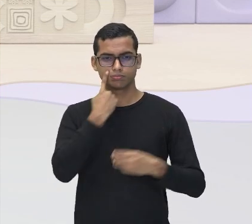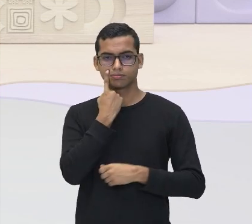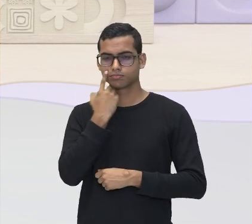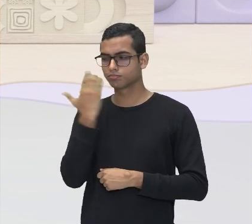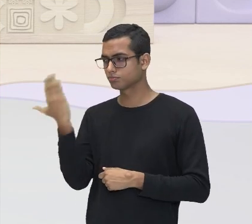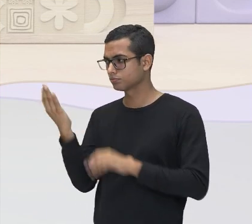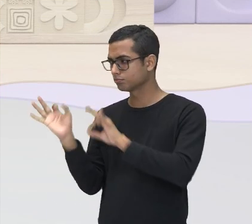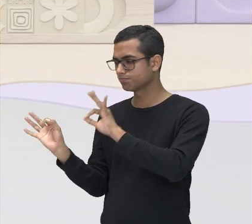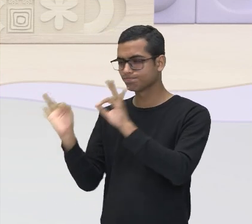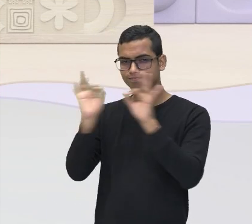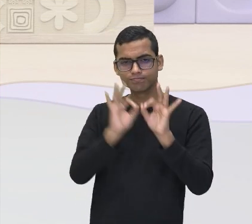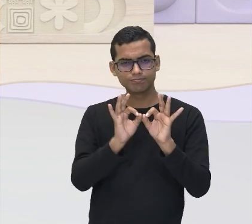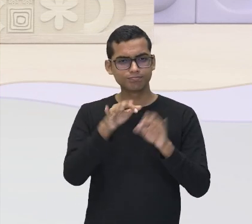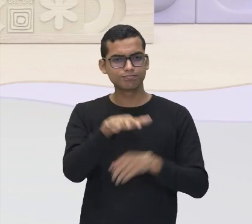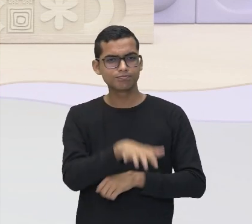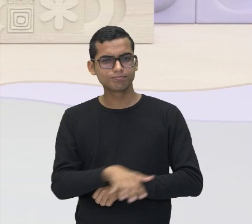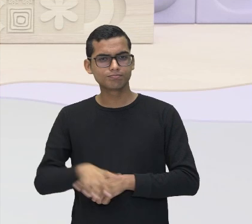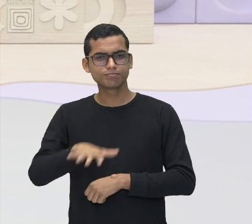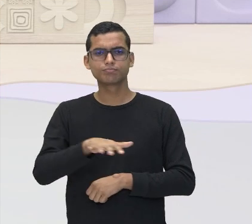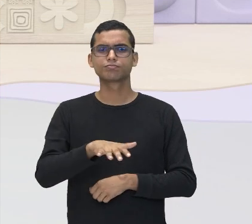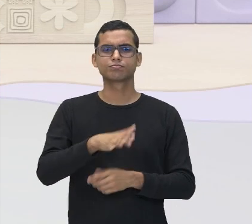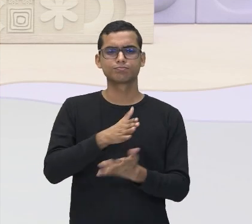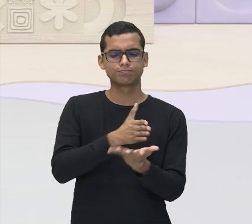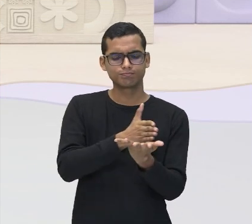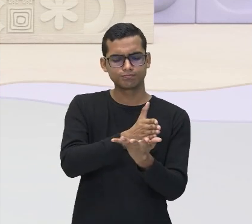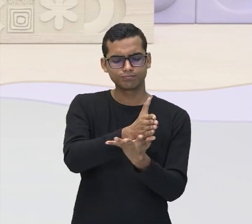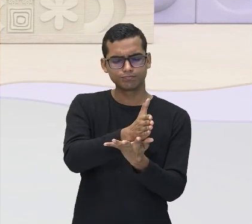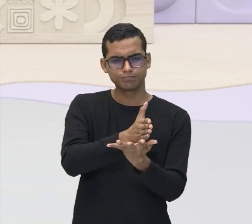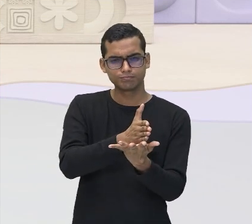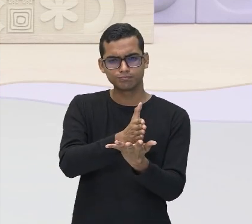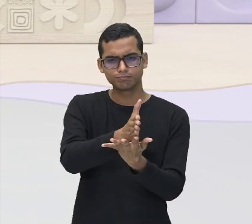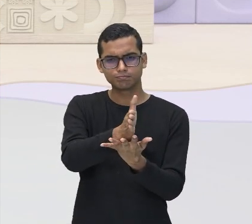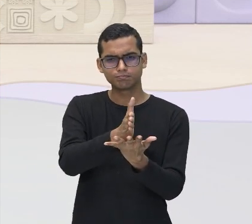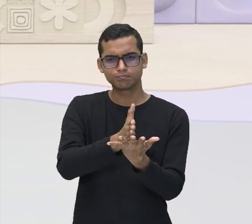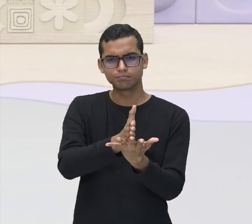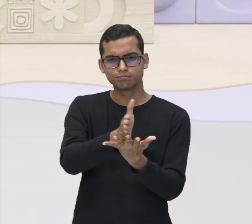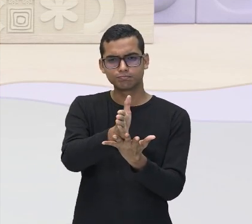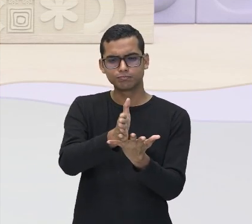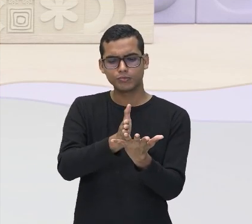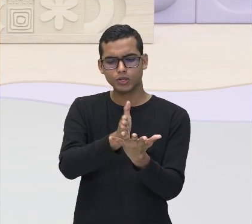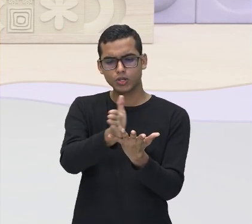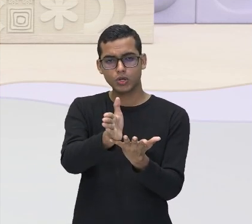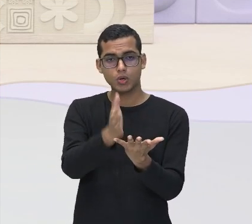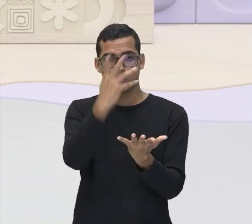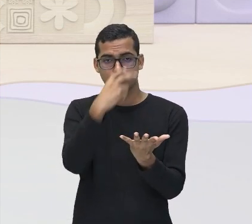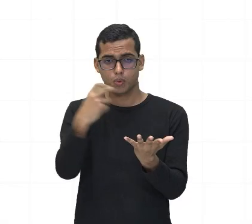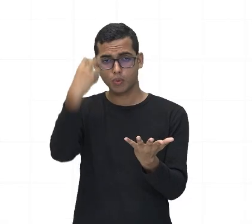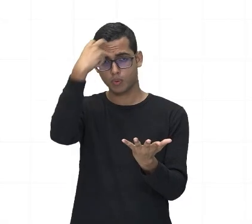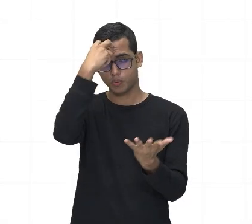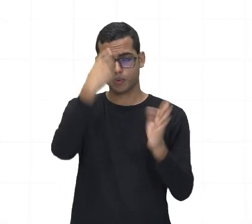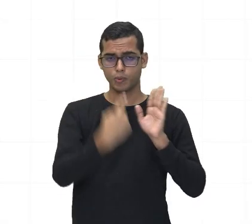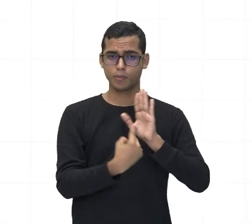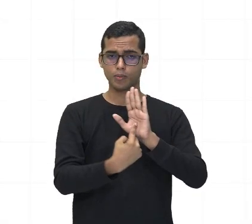e tradições nas mais diferentes culturas, como eu vou te colocar na próxima cartela.